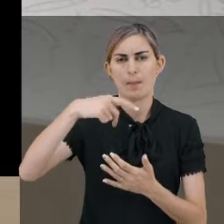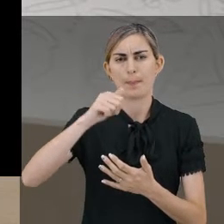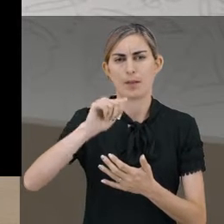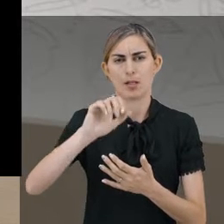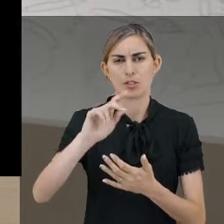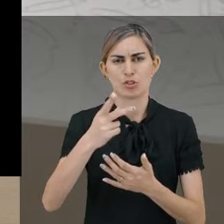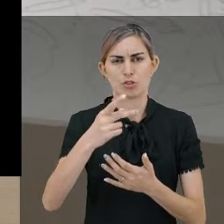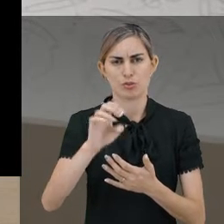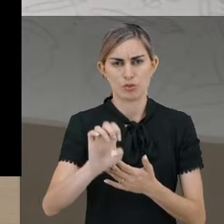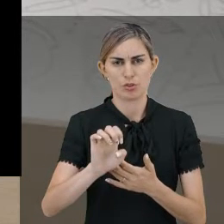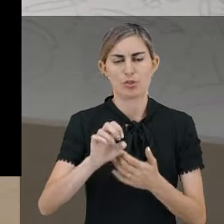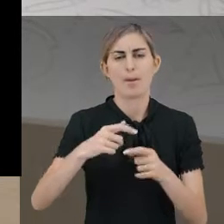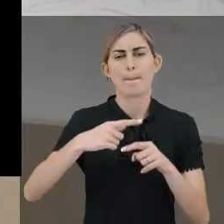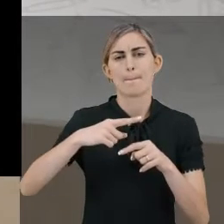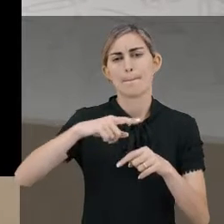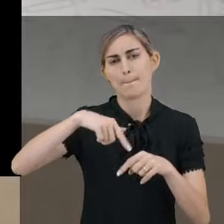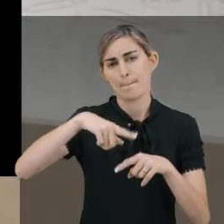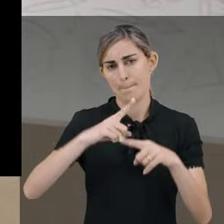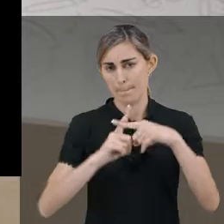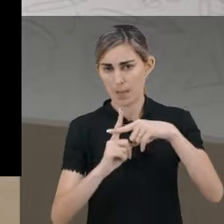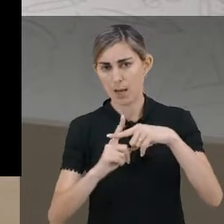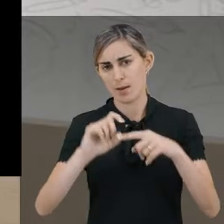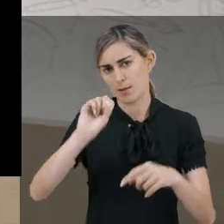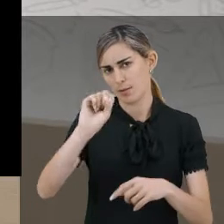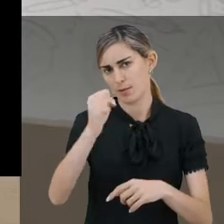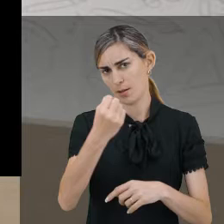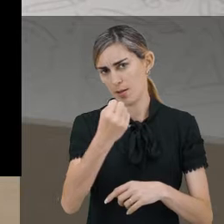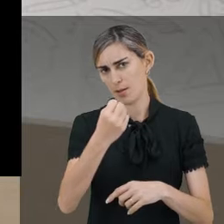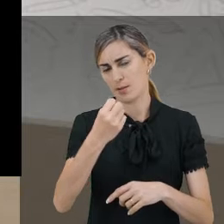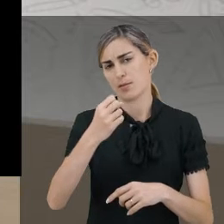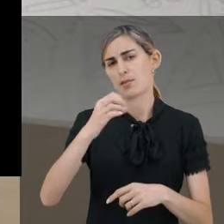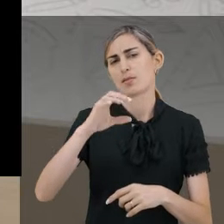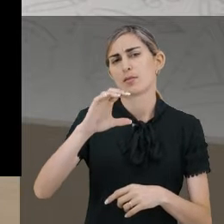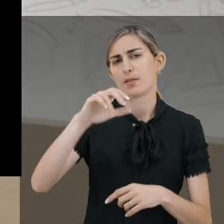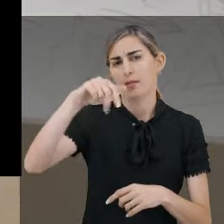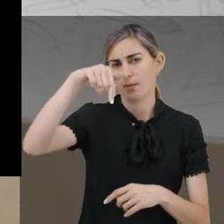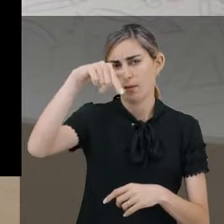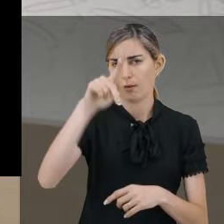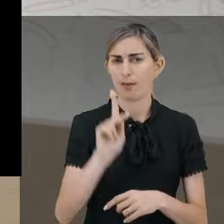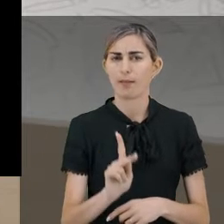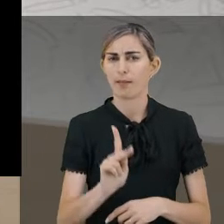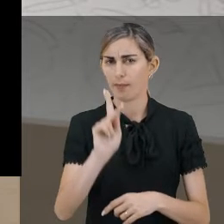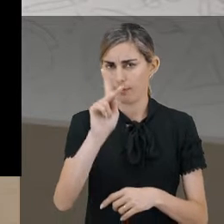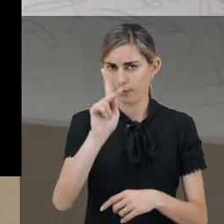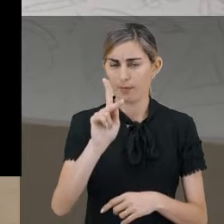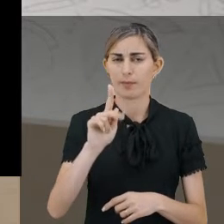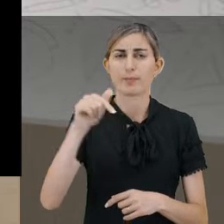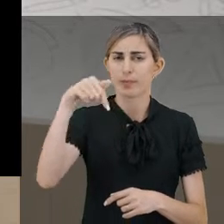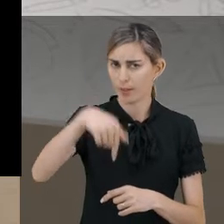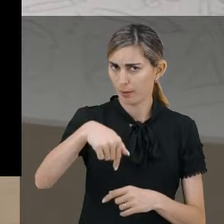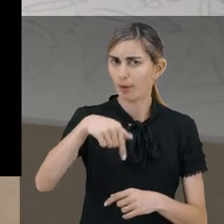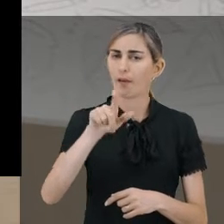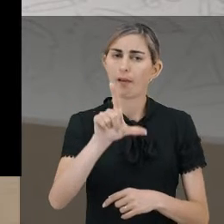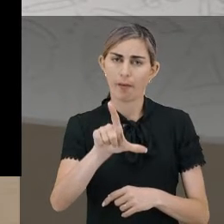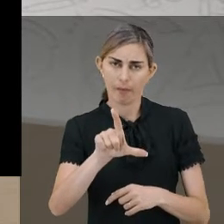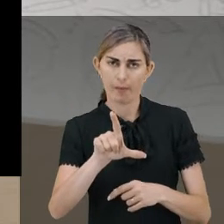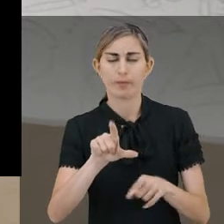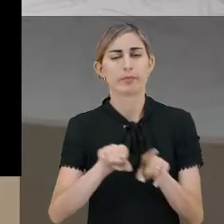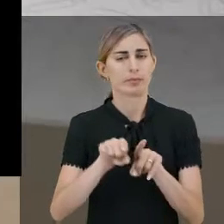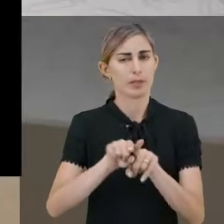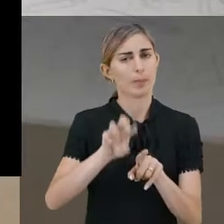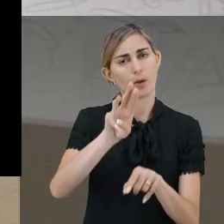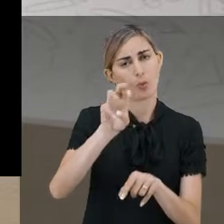Apache, do MySQL e do Tomcat. Precisamos sempre utilizar o